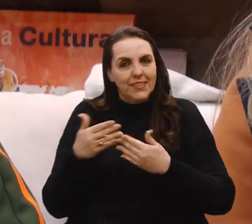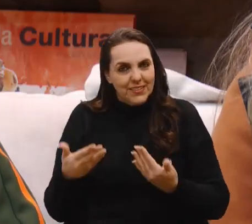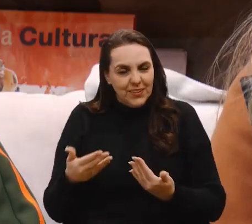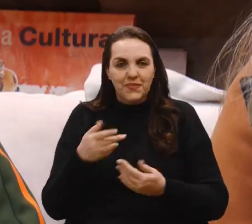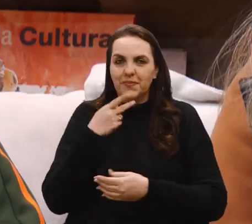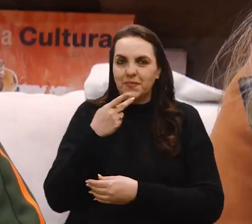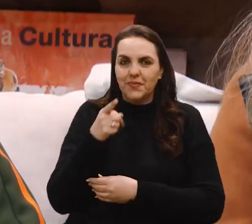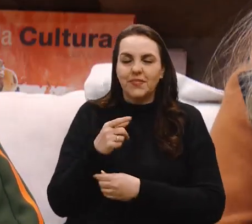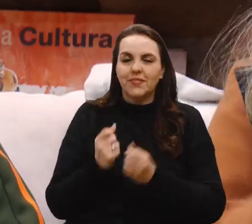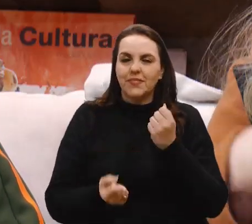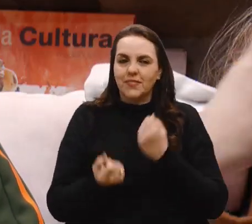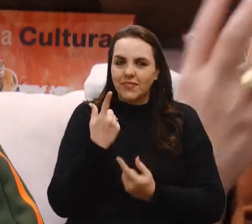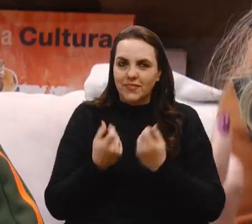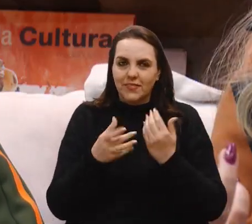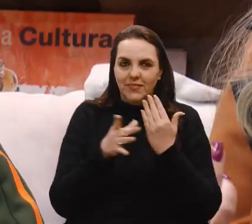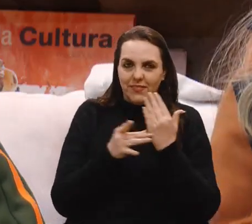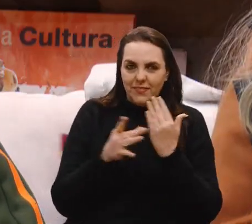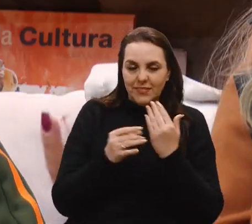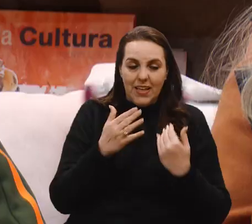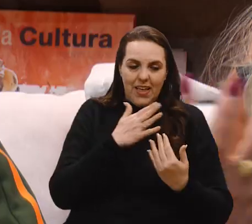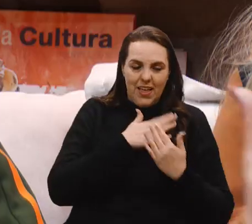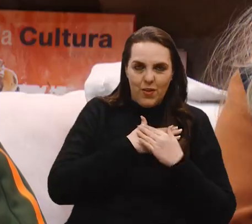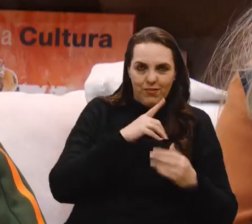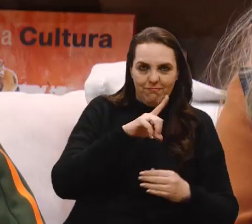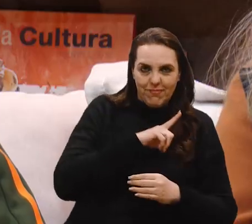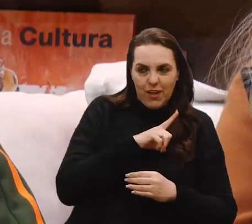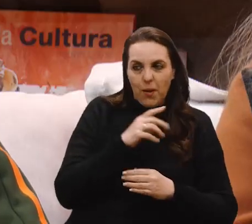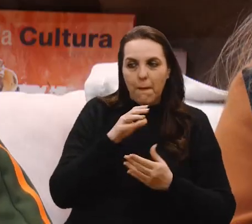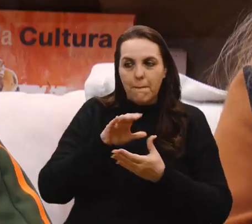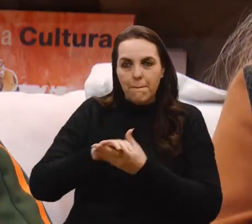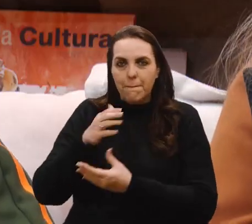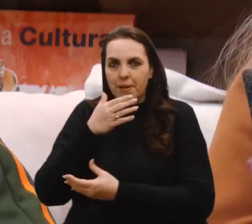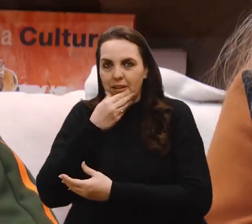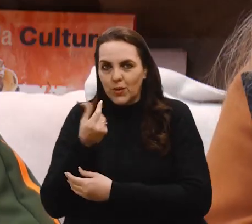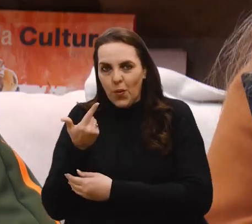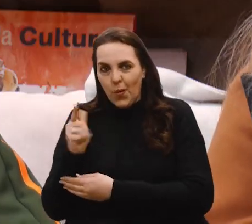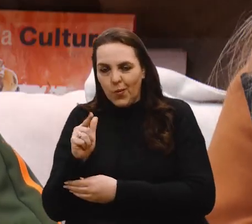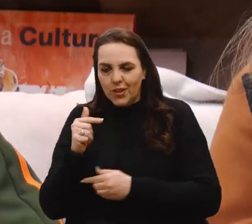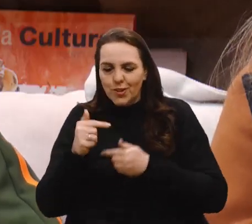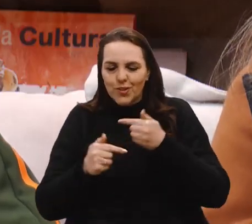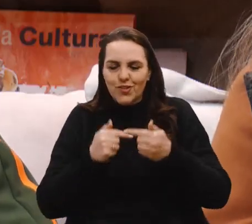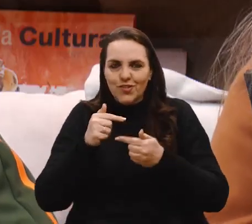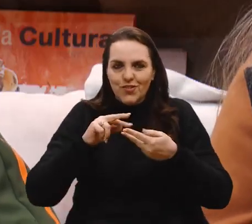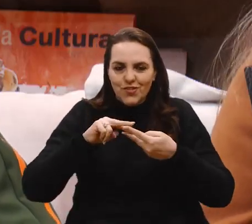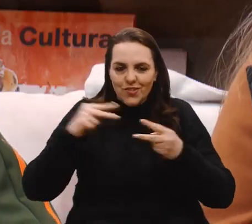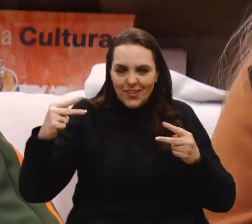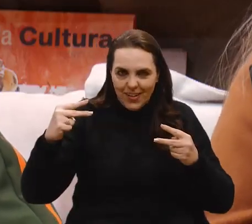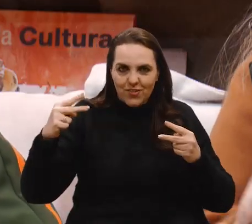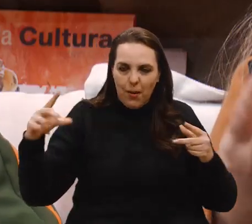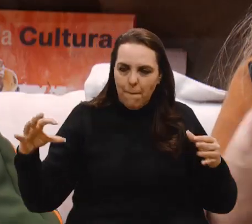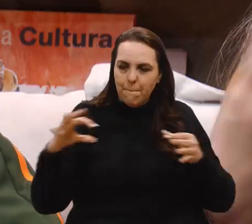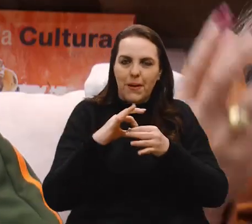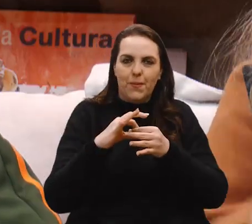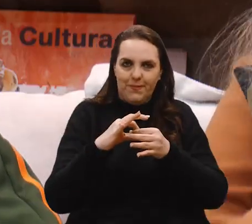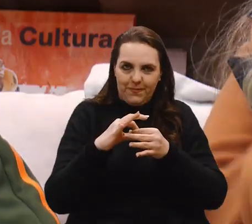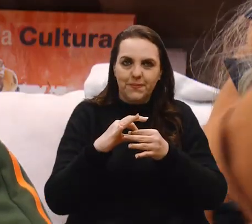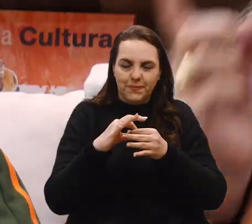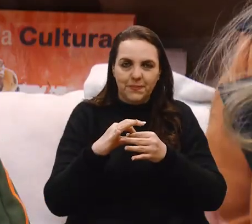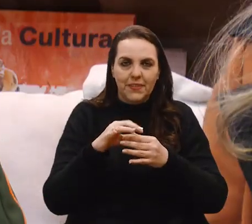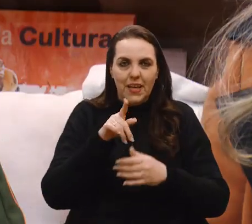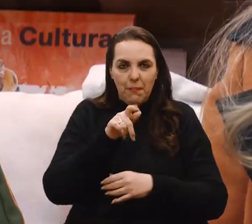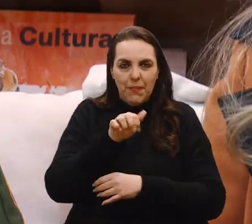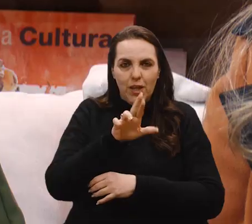como eu tenho algumas habilidades e o meu marido outras, juntaram esses genes, porque é uma parte genética, né? O Pedro